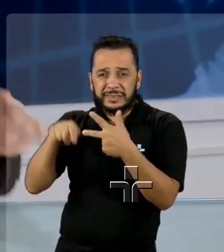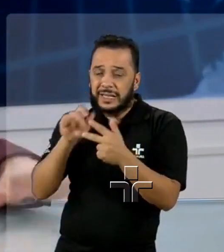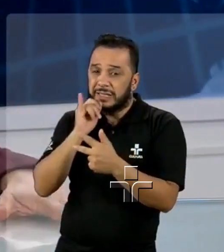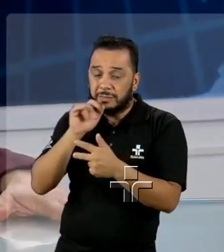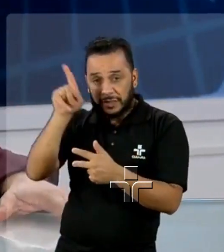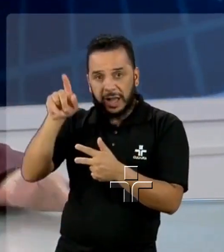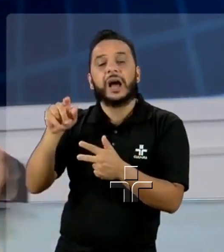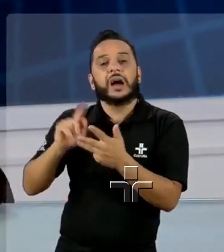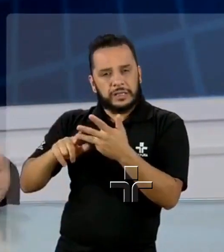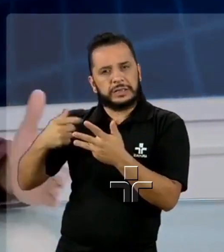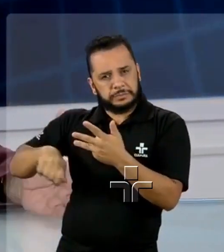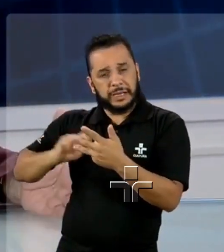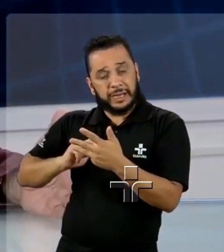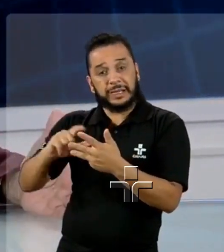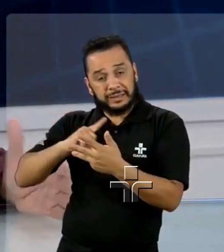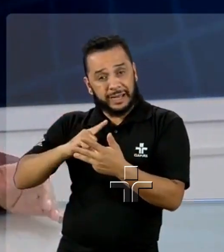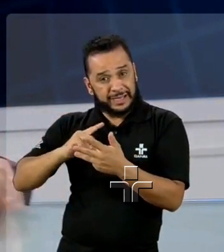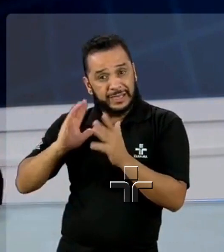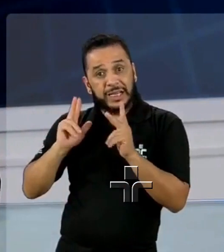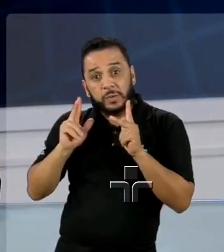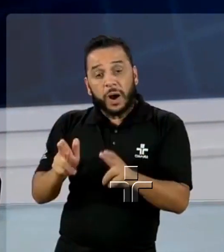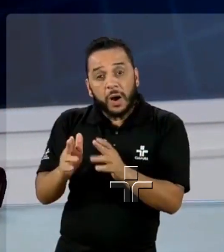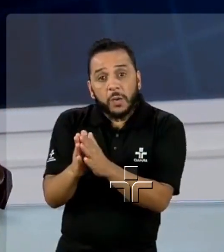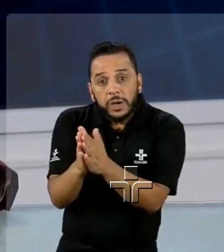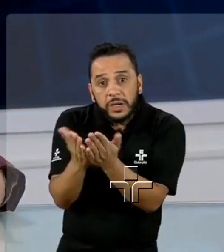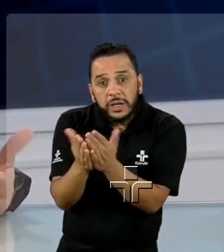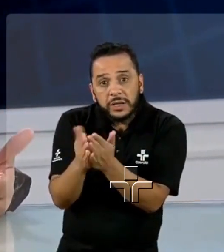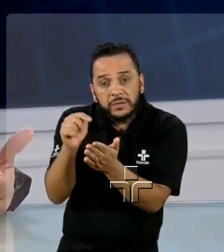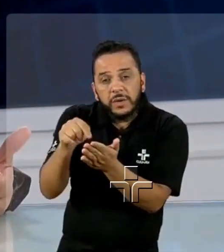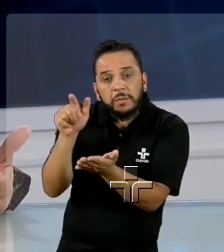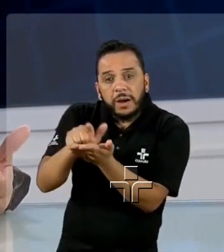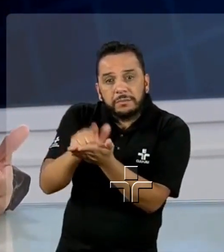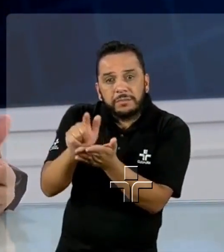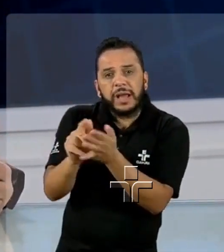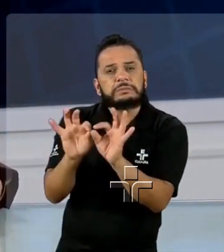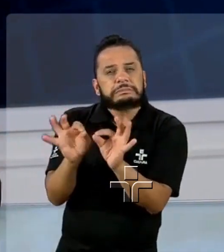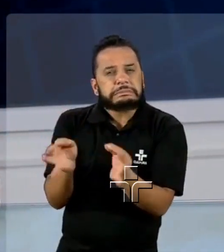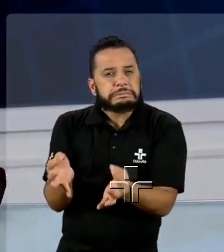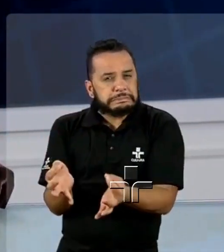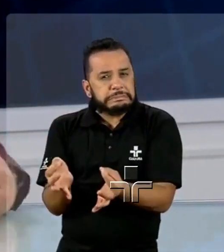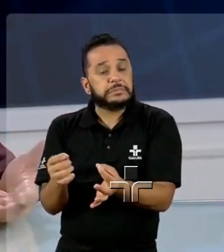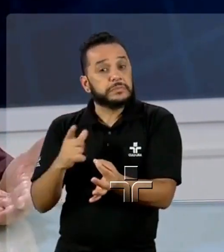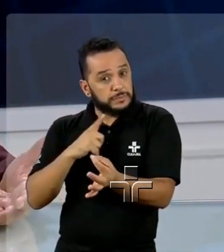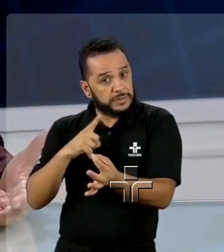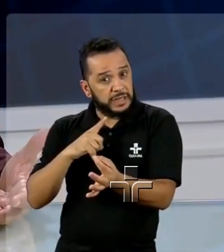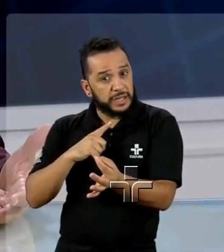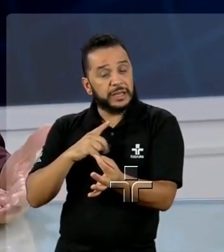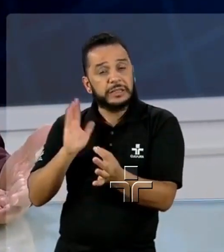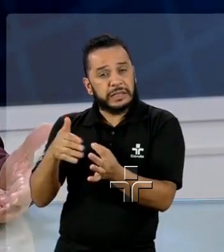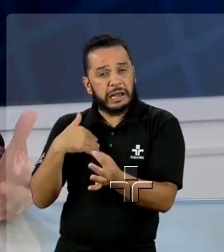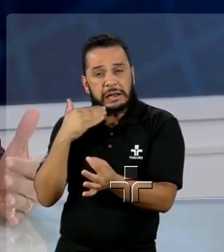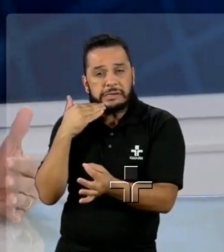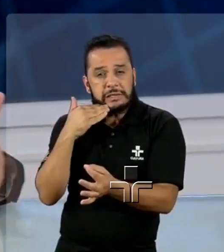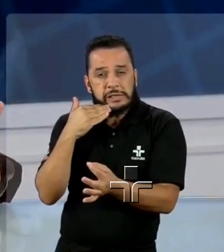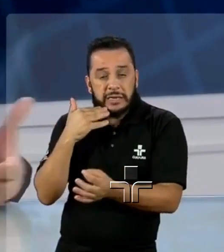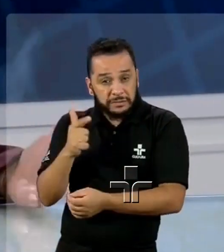na Espanha também, um tipo de livro que é feito com um tipo de papel nem um pouco sofisticado, feio até,